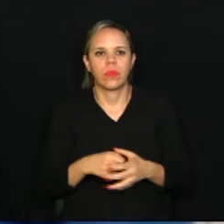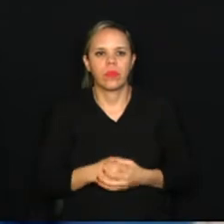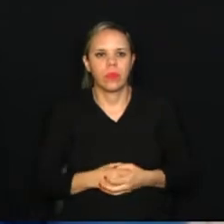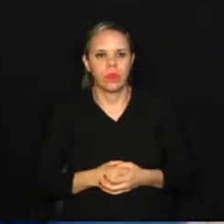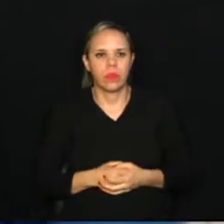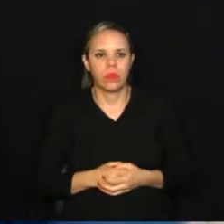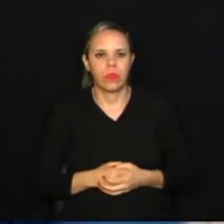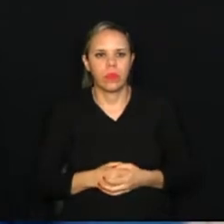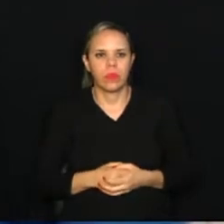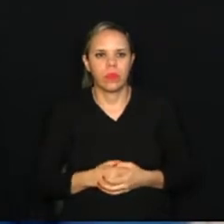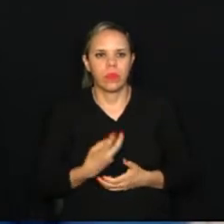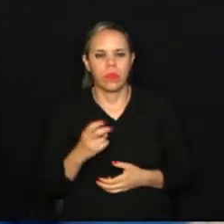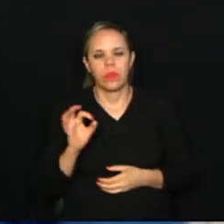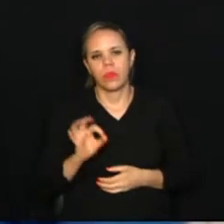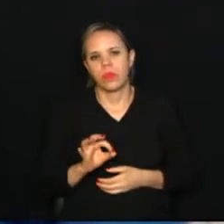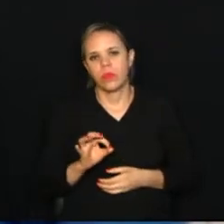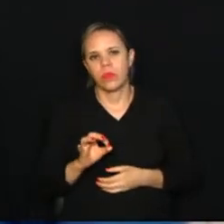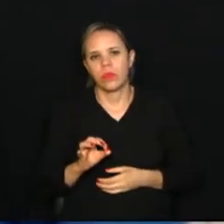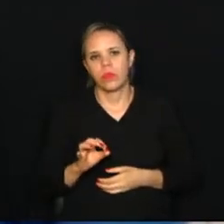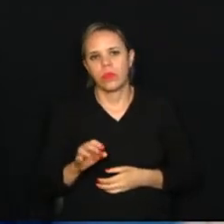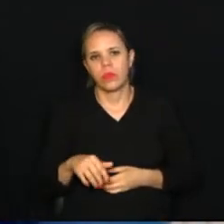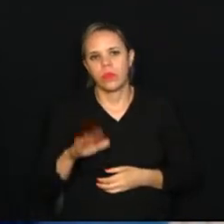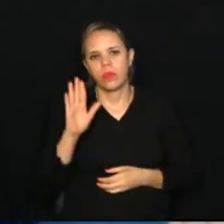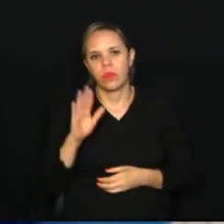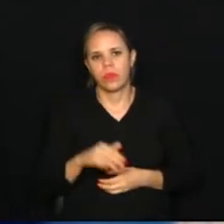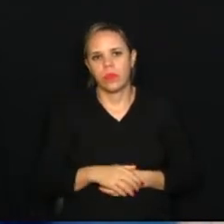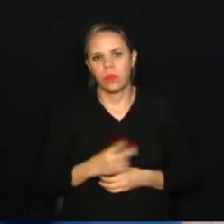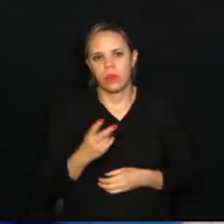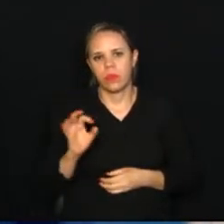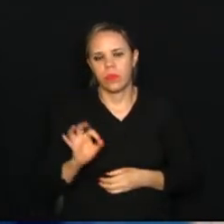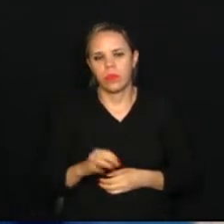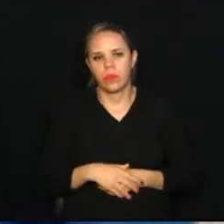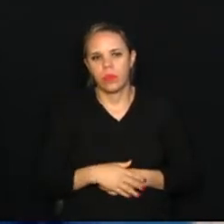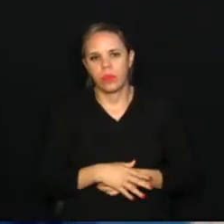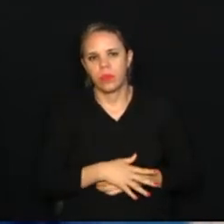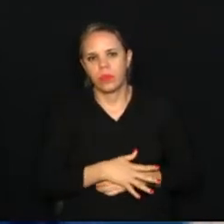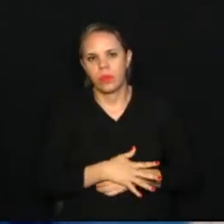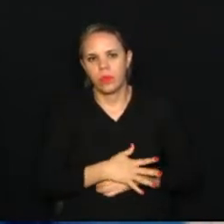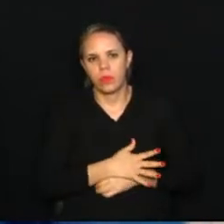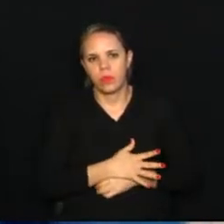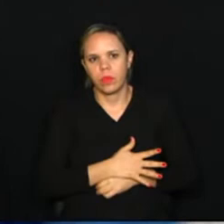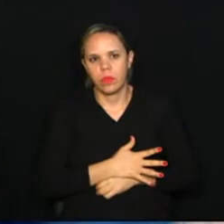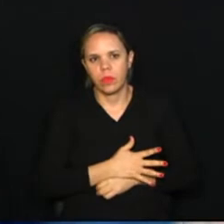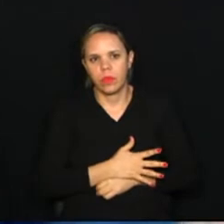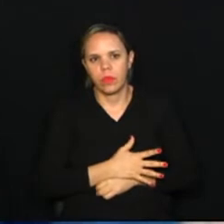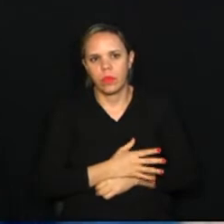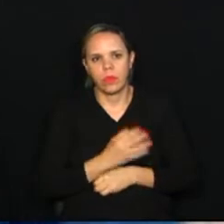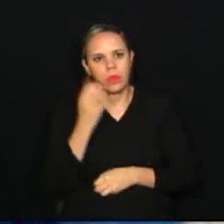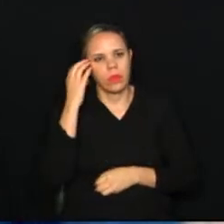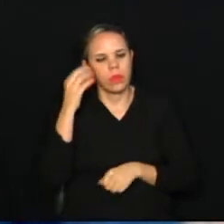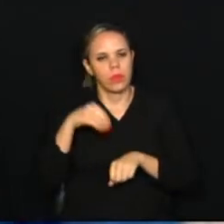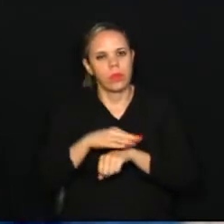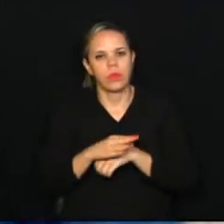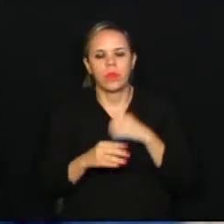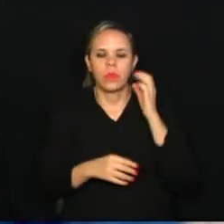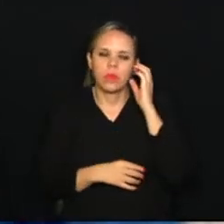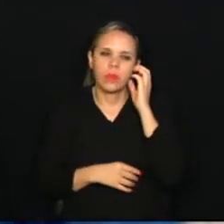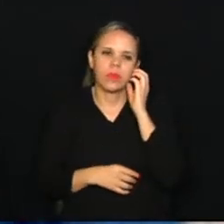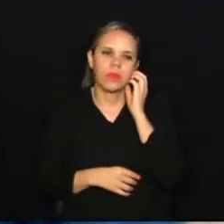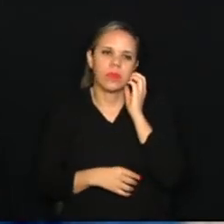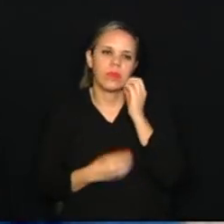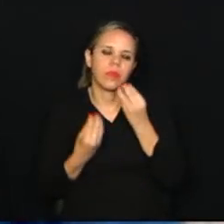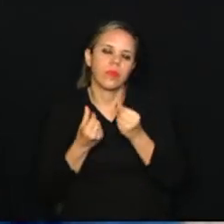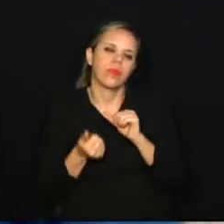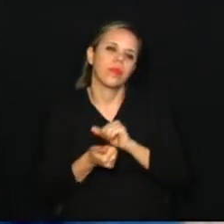quase 25% aí, um pouco mais de 25%, eles são cobertos por rádio, que traz uma certa